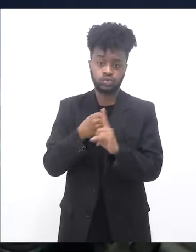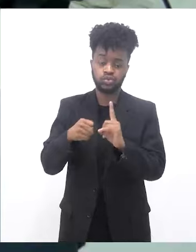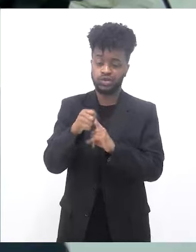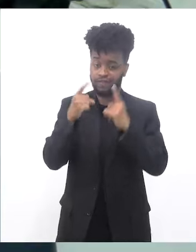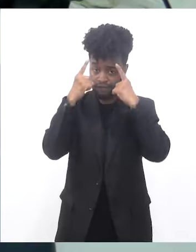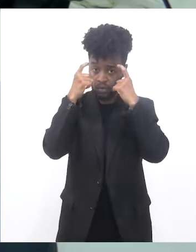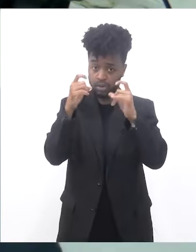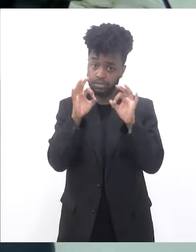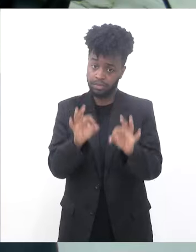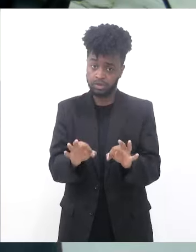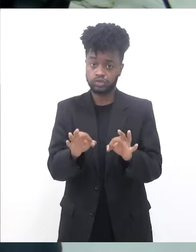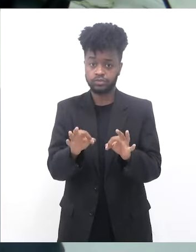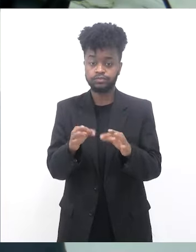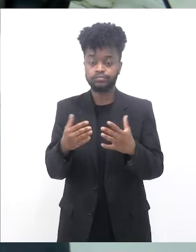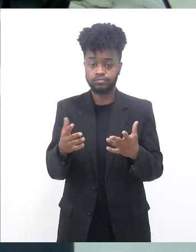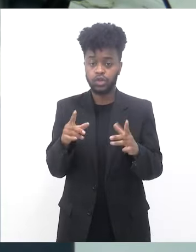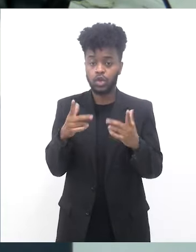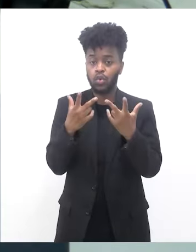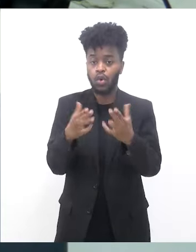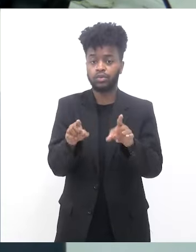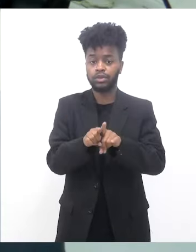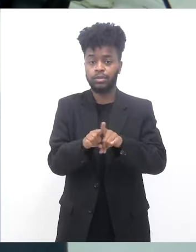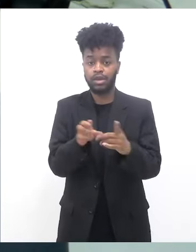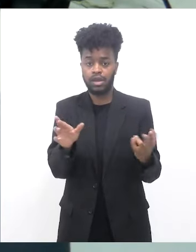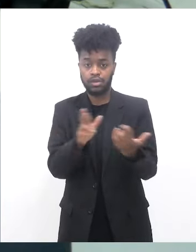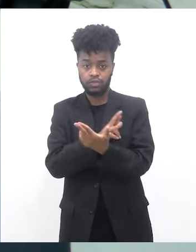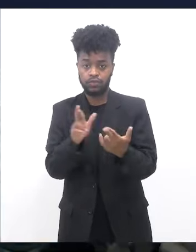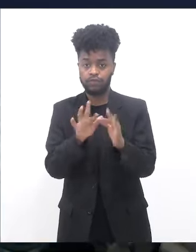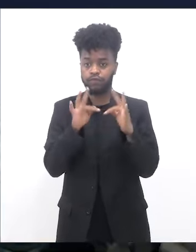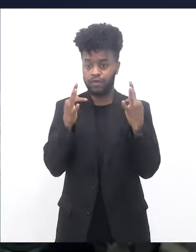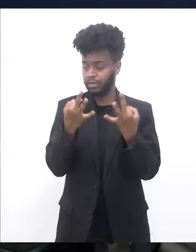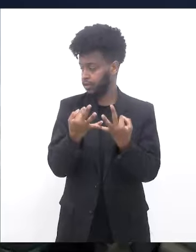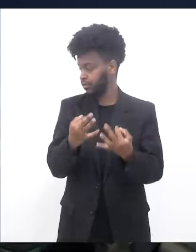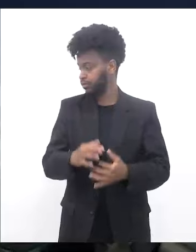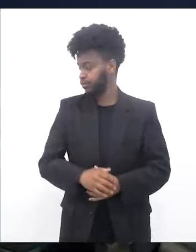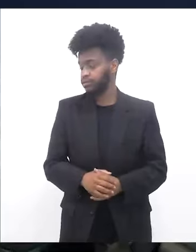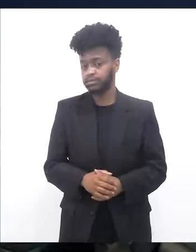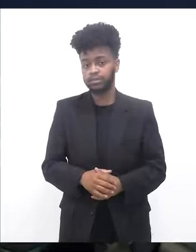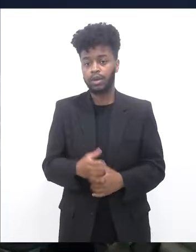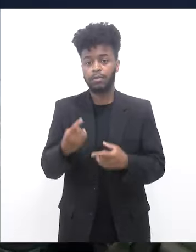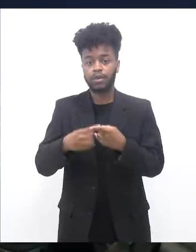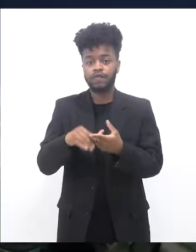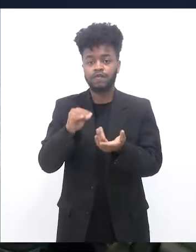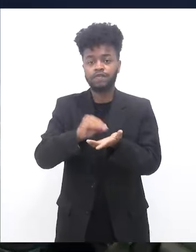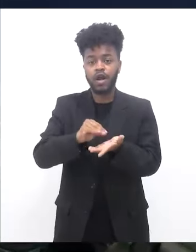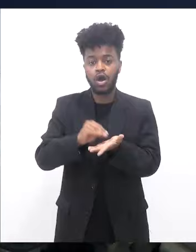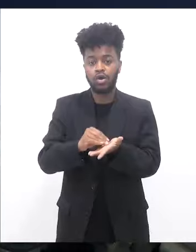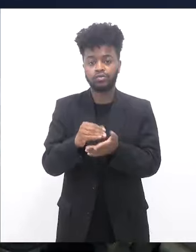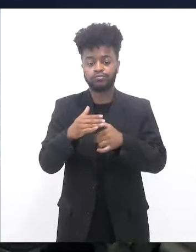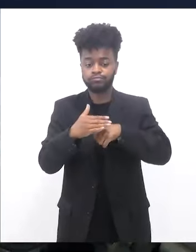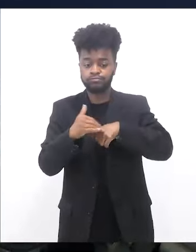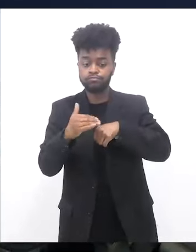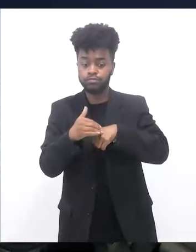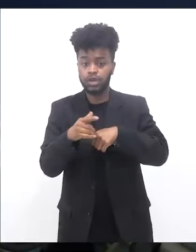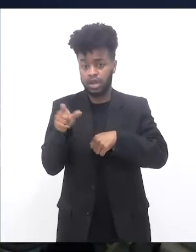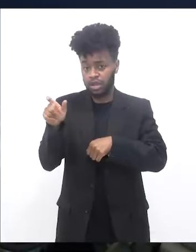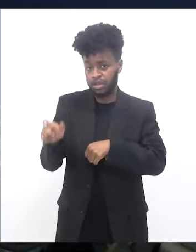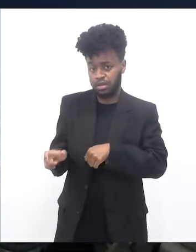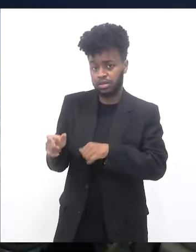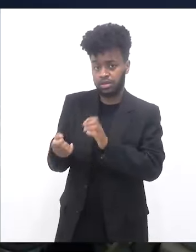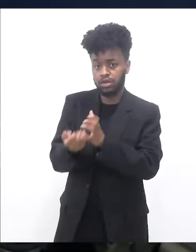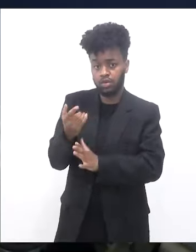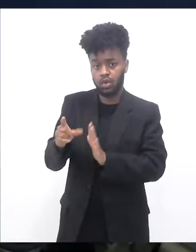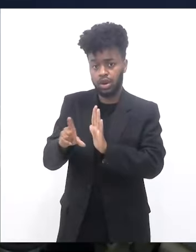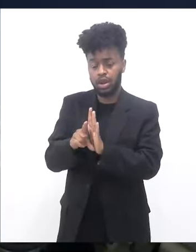beligerante e violenta. E é assim na relação interpessoal, nas relações familiares também. Essa falta de afeto é algo que chamou a atenção do